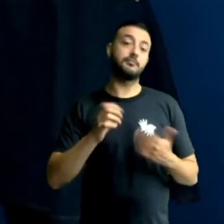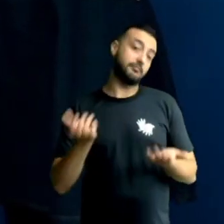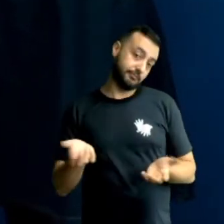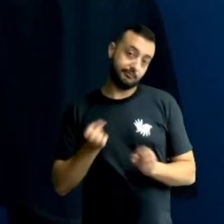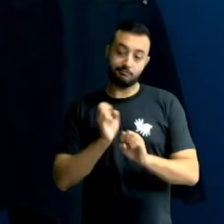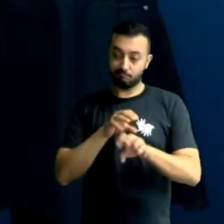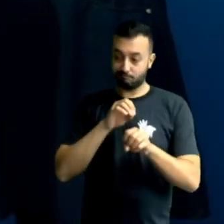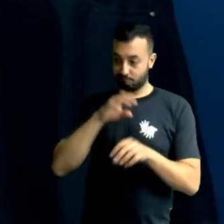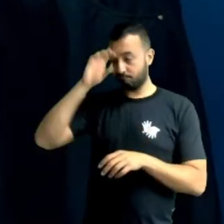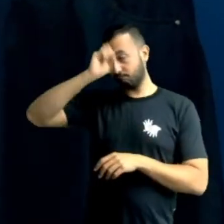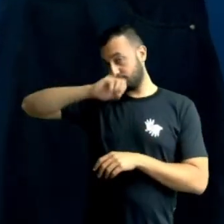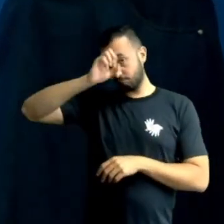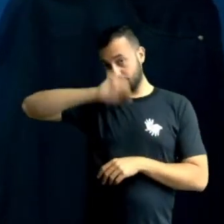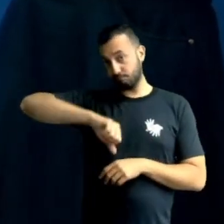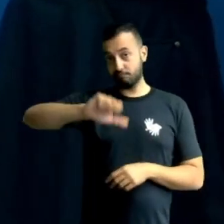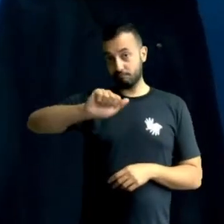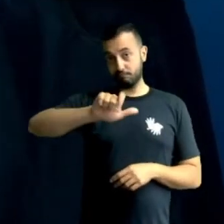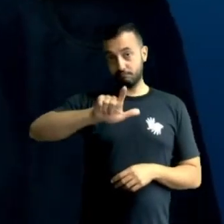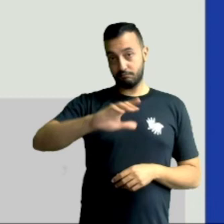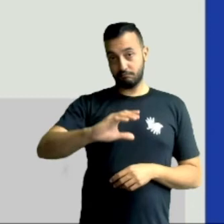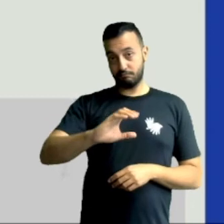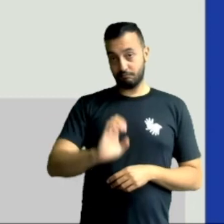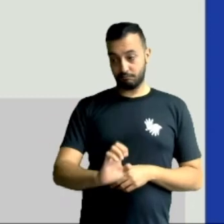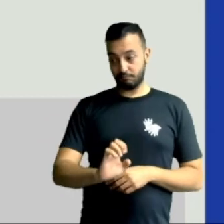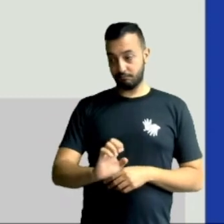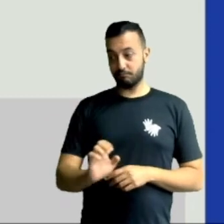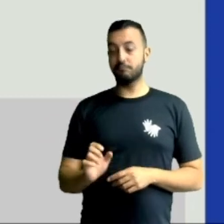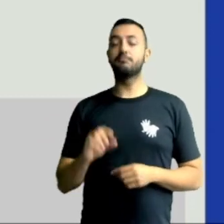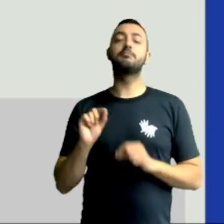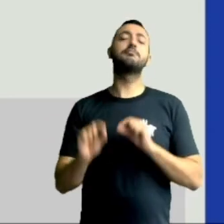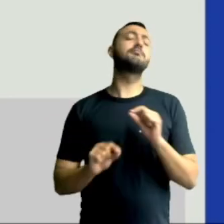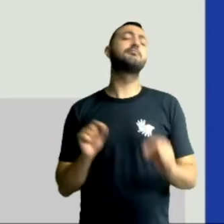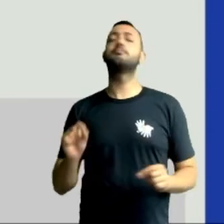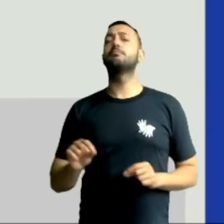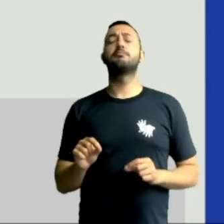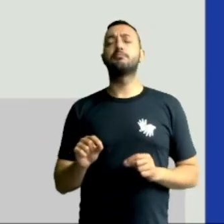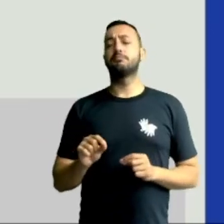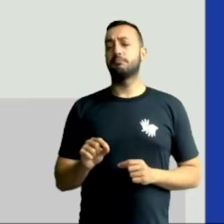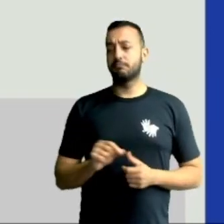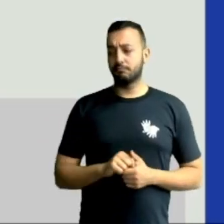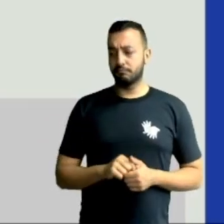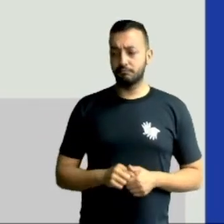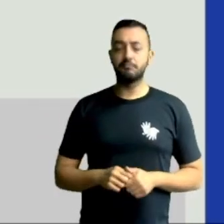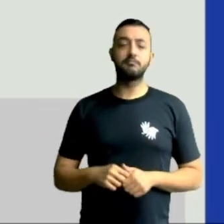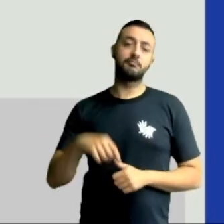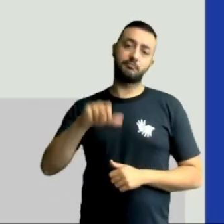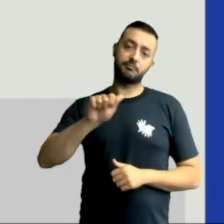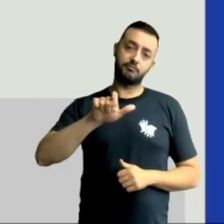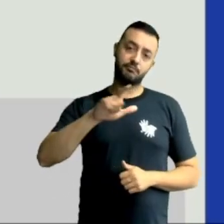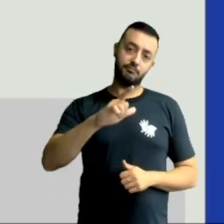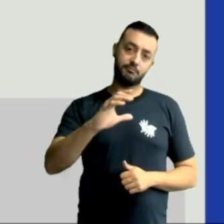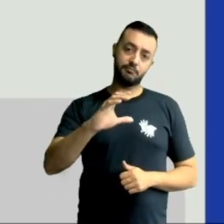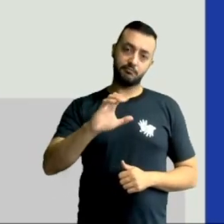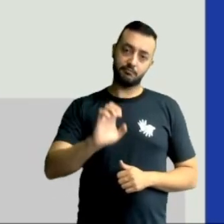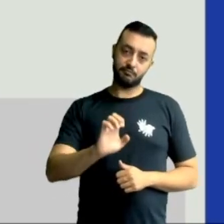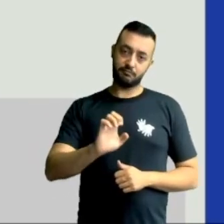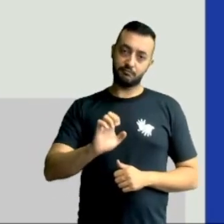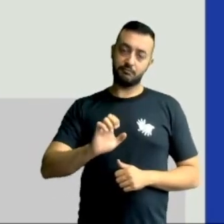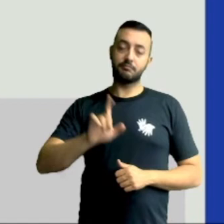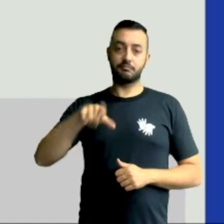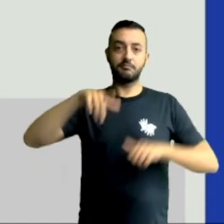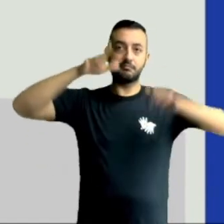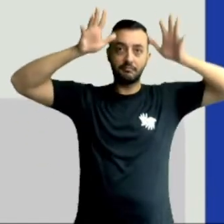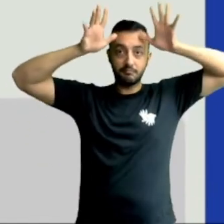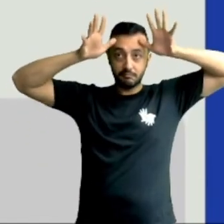de conhecimento aí, eu trouxe para vocês o que é esse animal. Ó. O alce é um cervídeo,